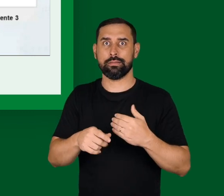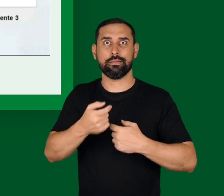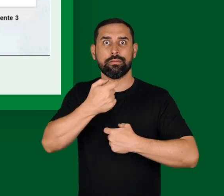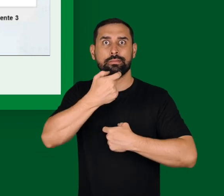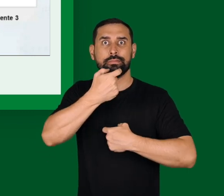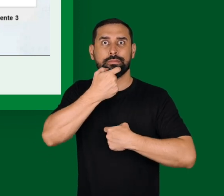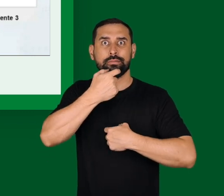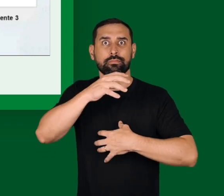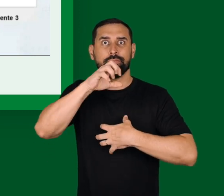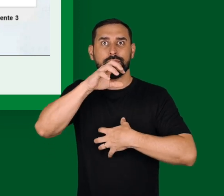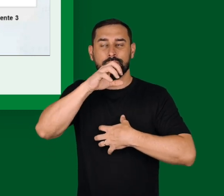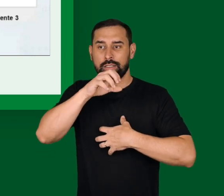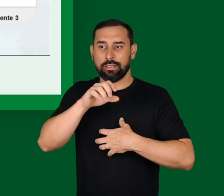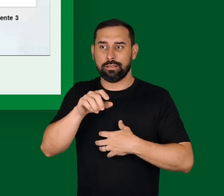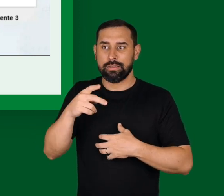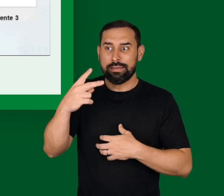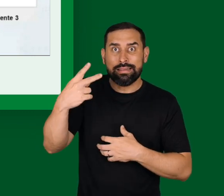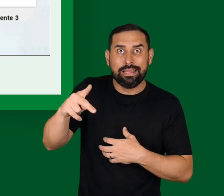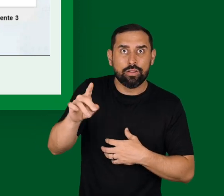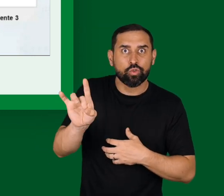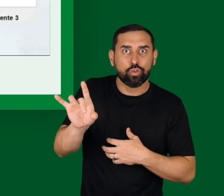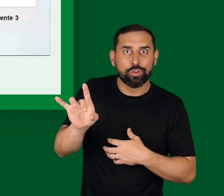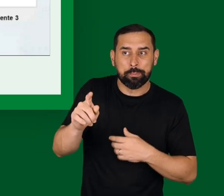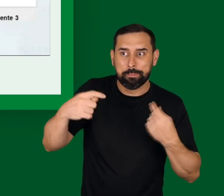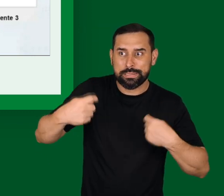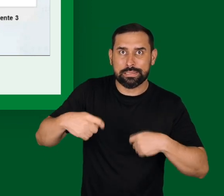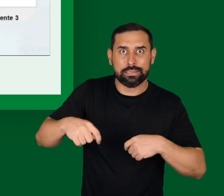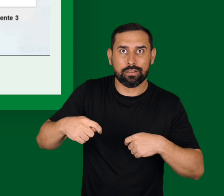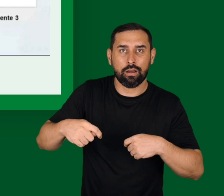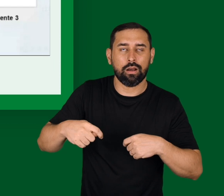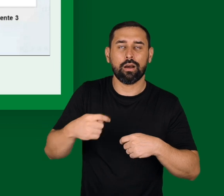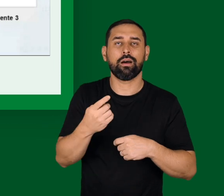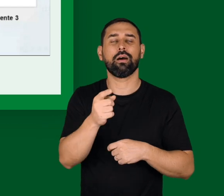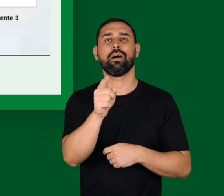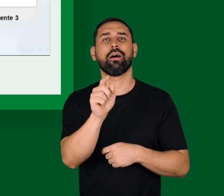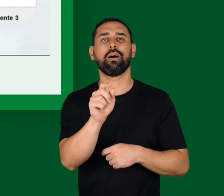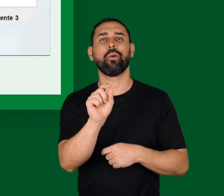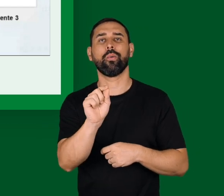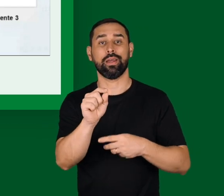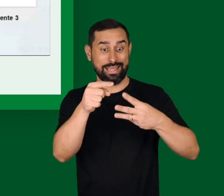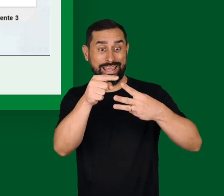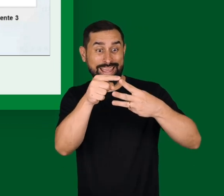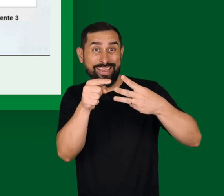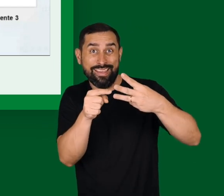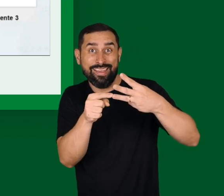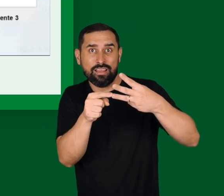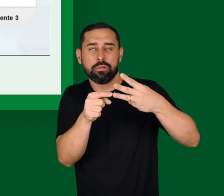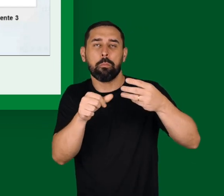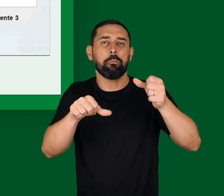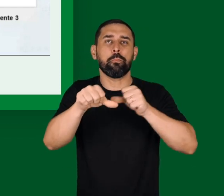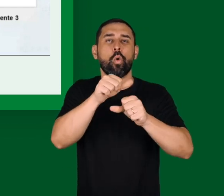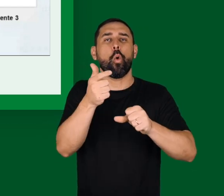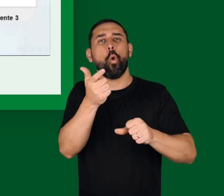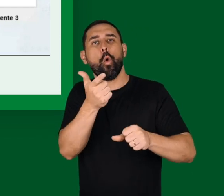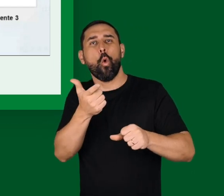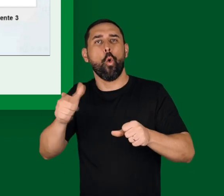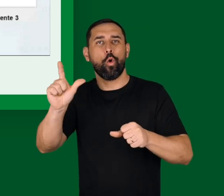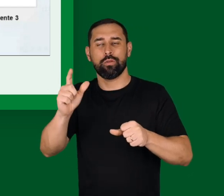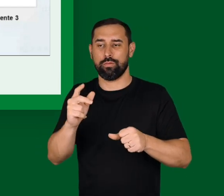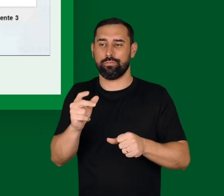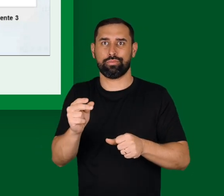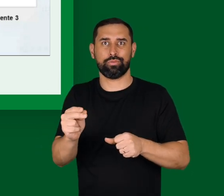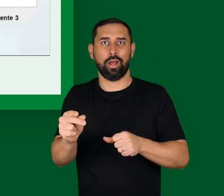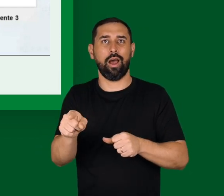intubou a criança e você quer que ela assuma você parou a ventilação, a força de ventilação com